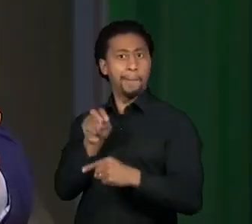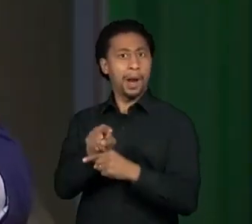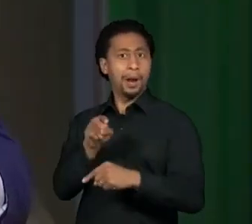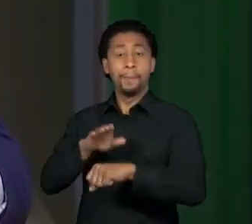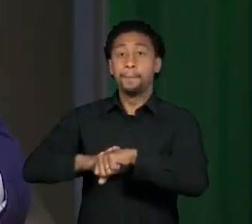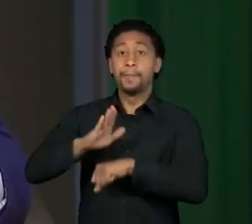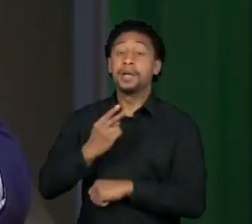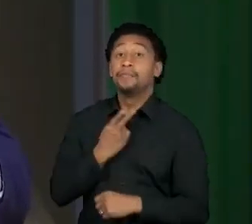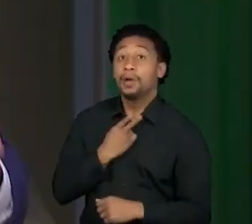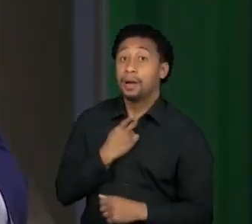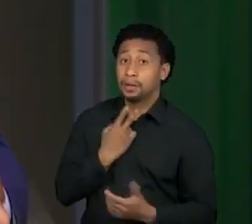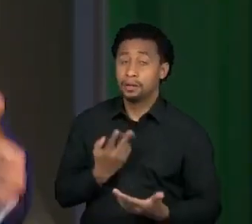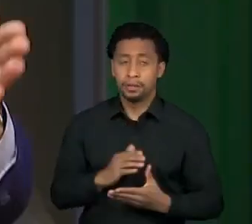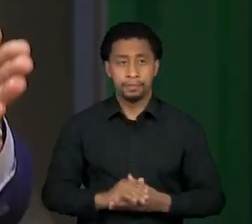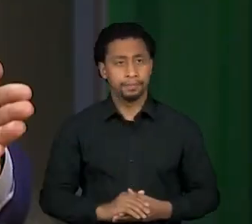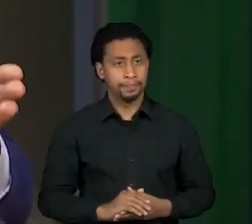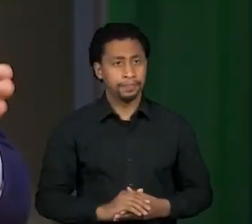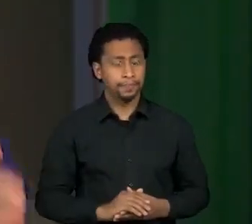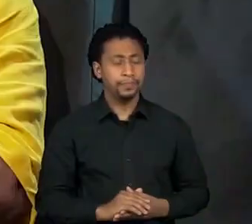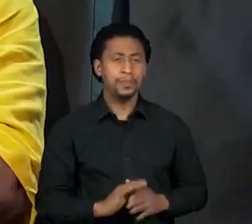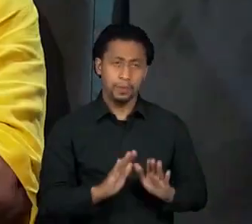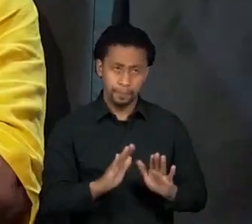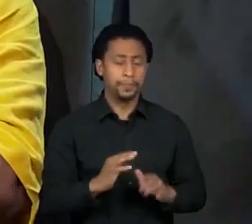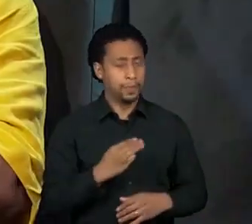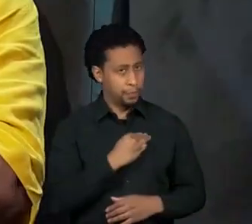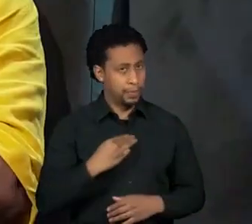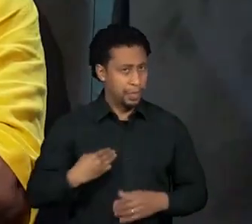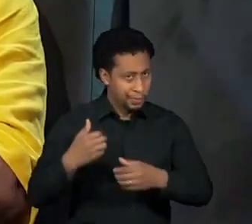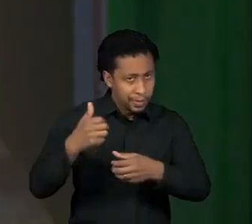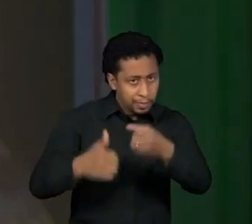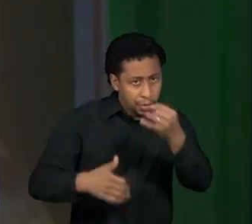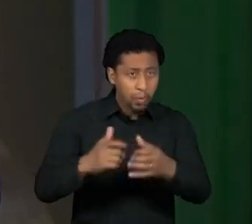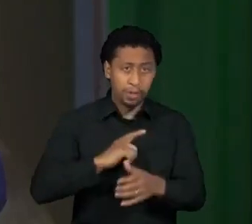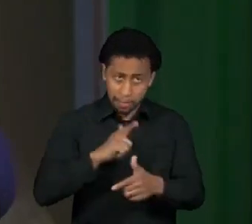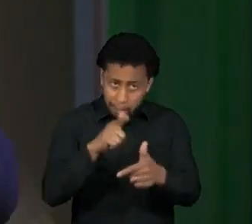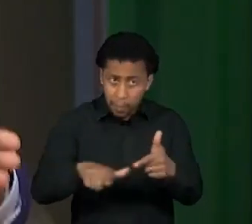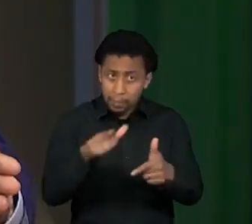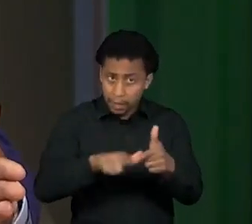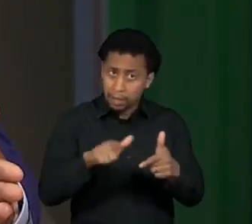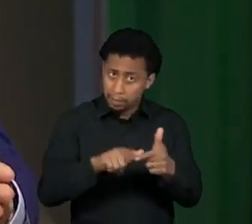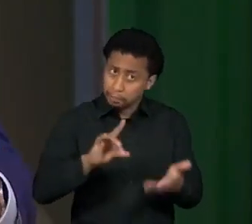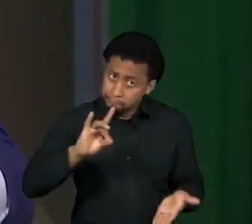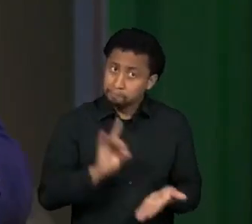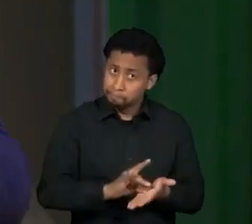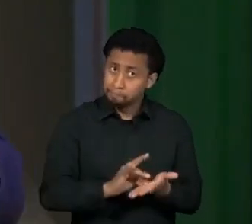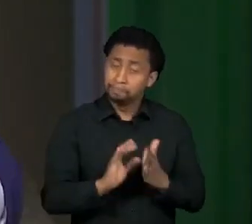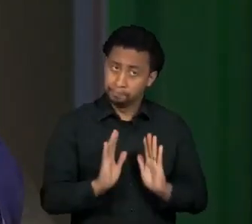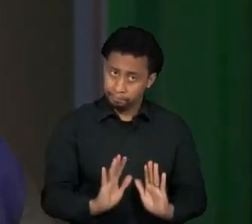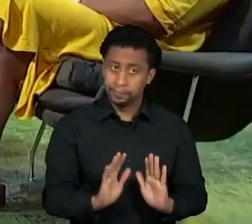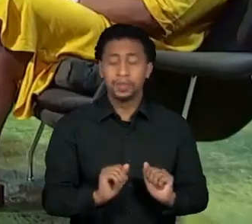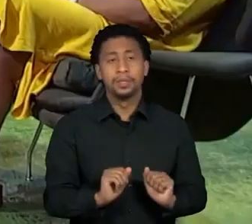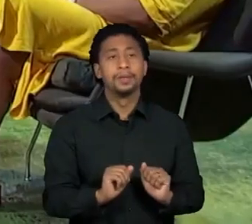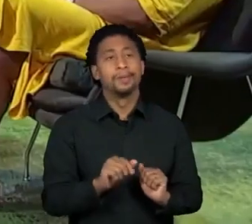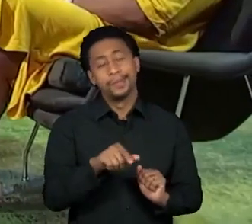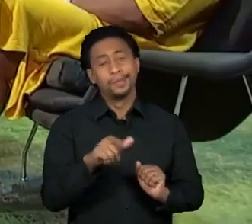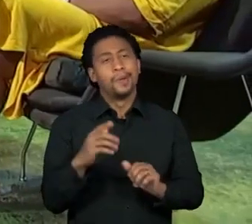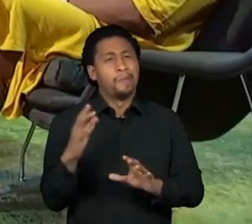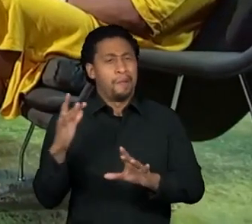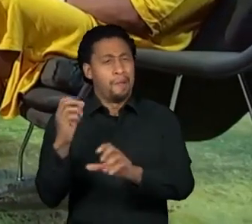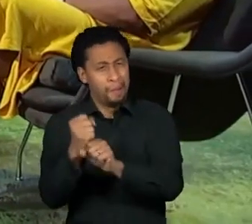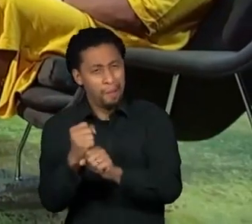professor Eunice, o ministro está dizendo que nós temos um problema, né? E o problema realmente final, ainda que consideremos o